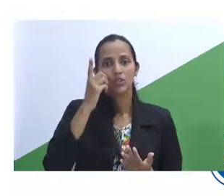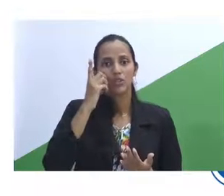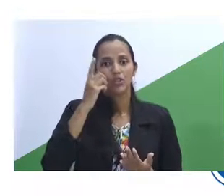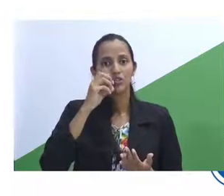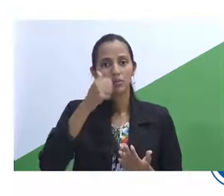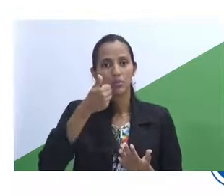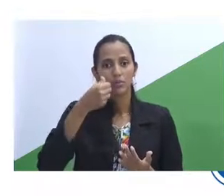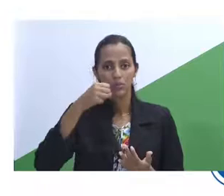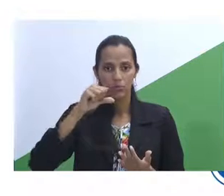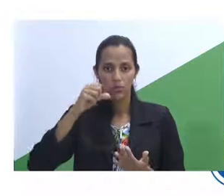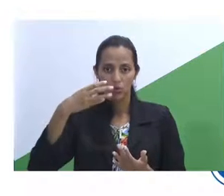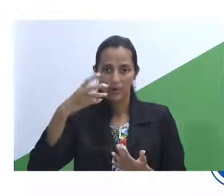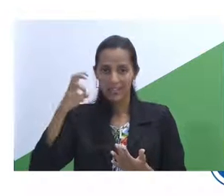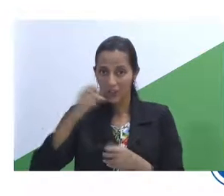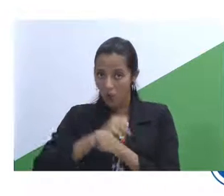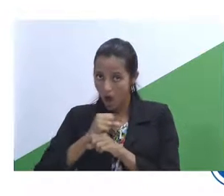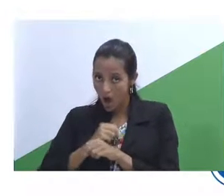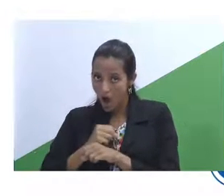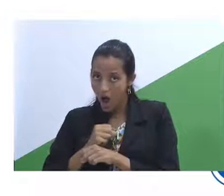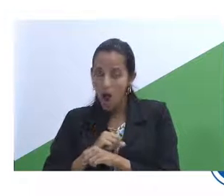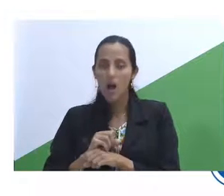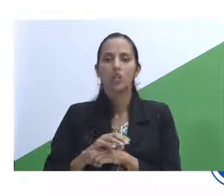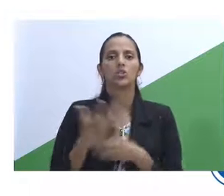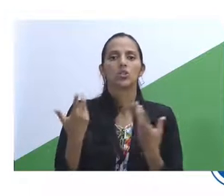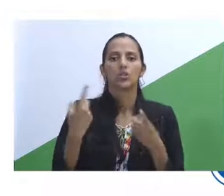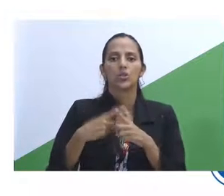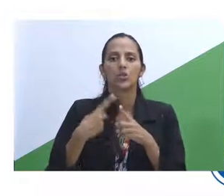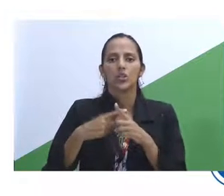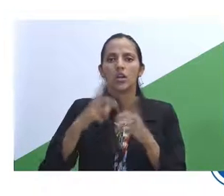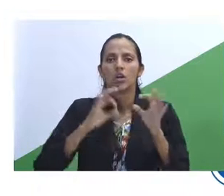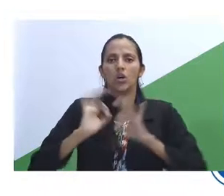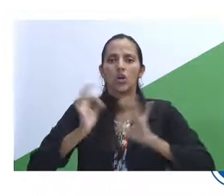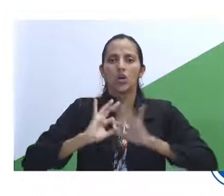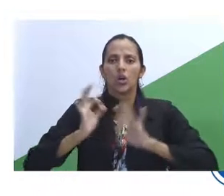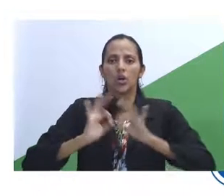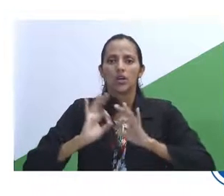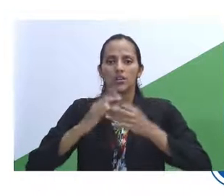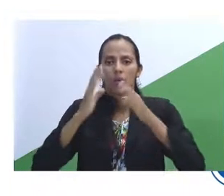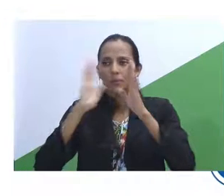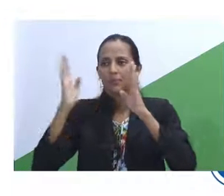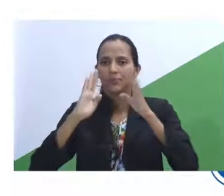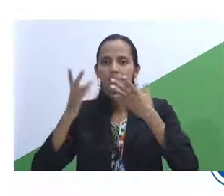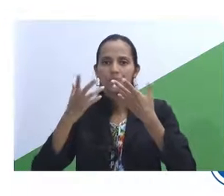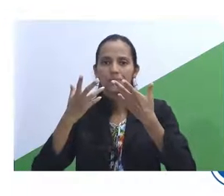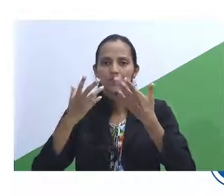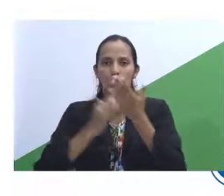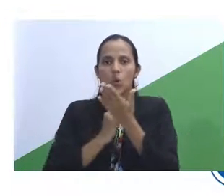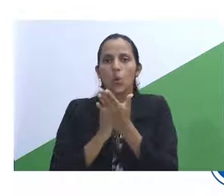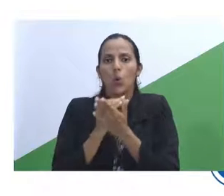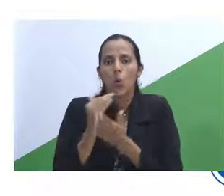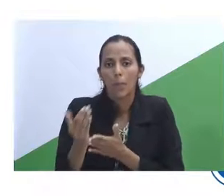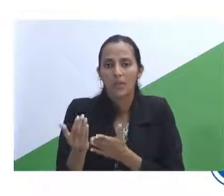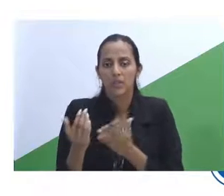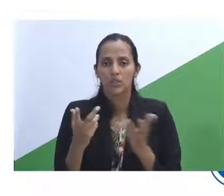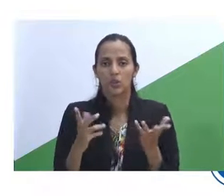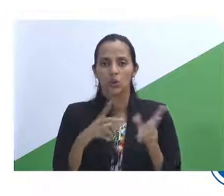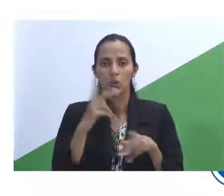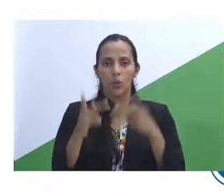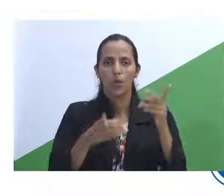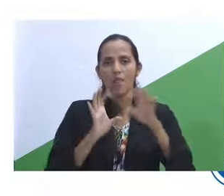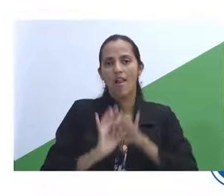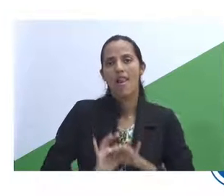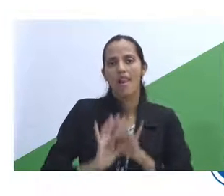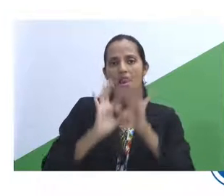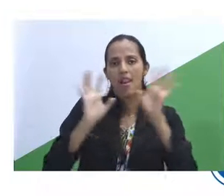ampla aos condenados políticos, e liderou, né, a atividade, é, desculpa, e aí ele vai libertar, né, a atividade,